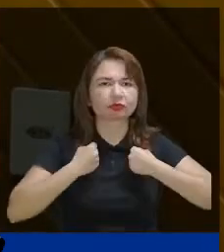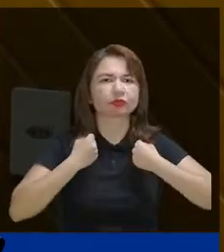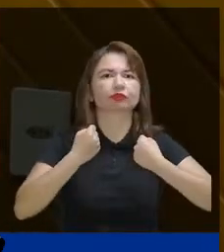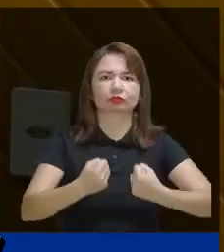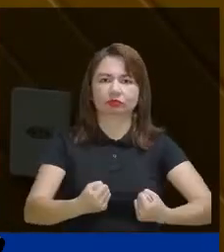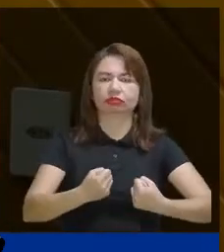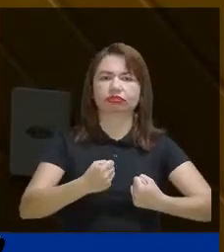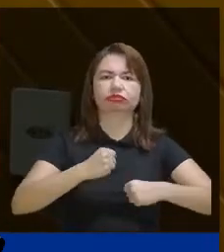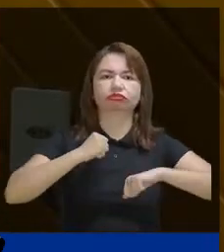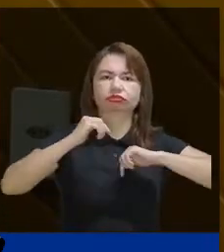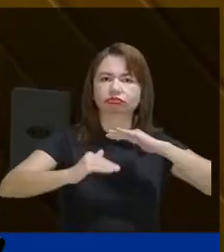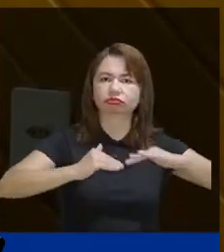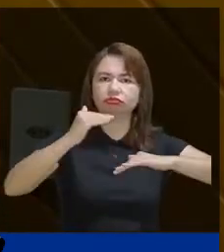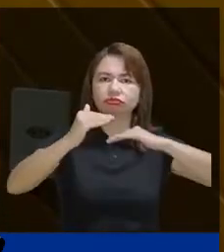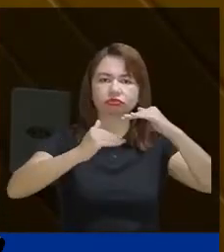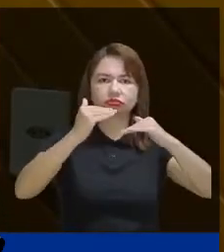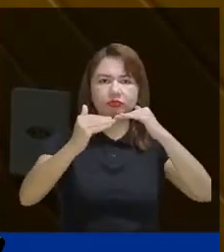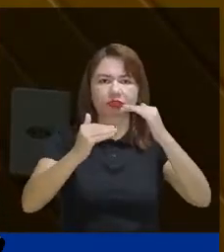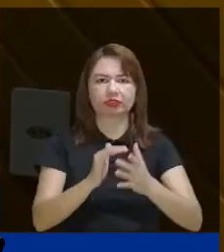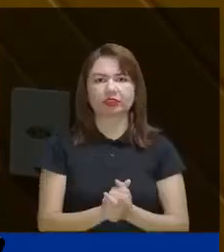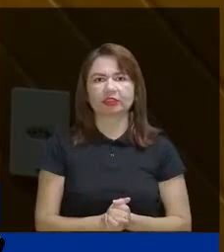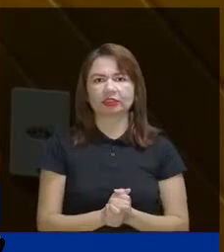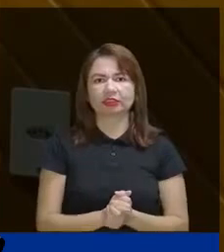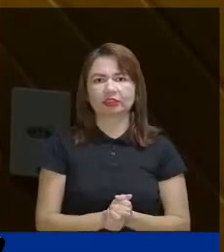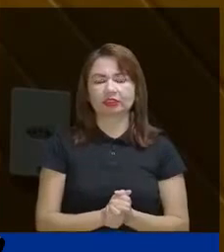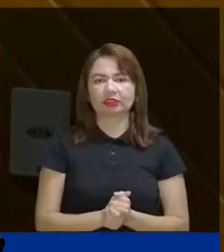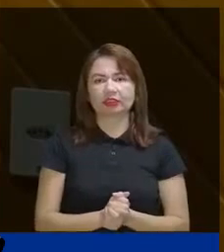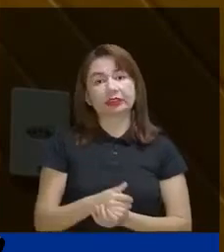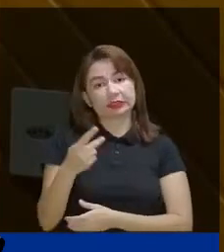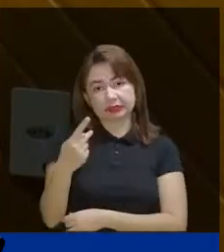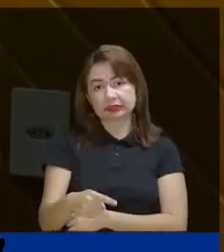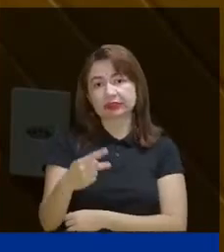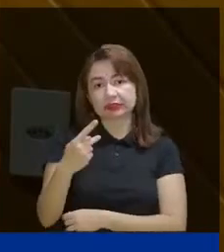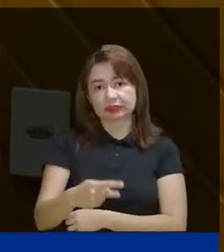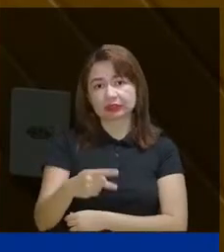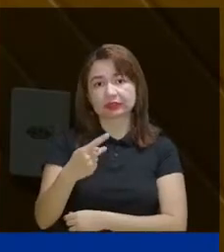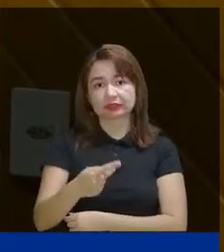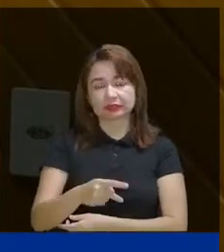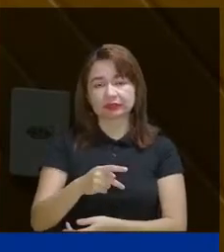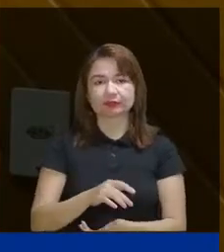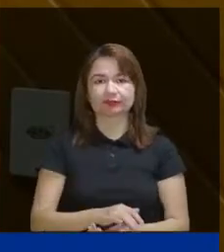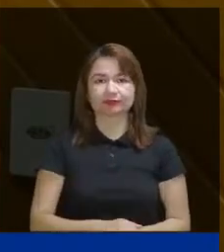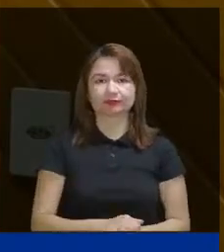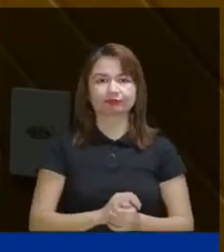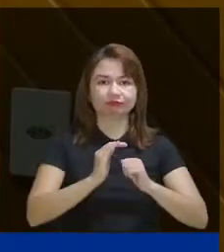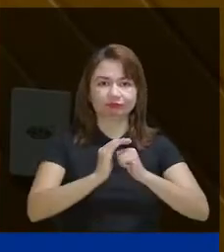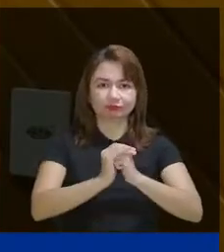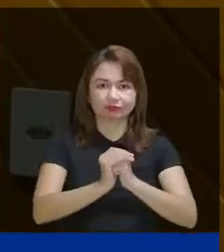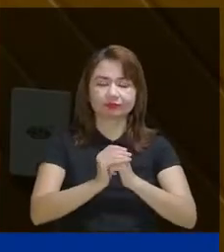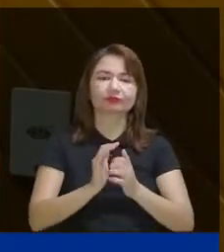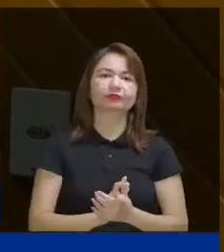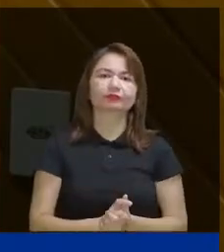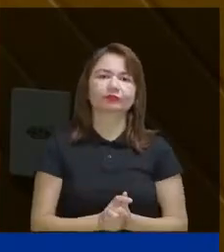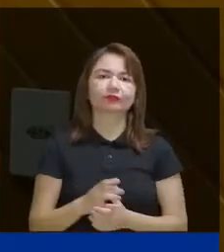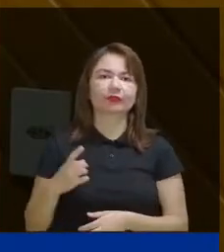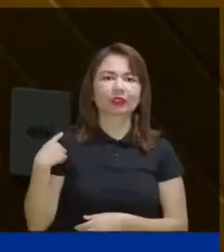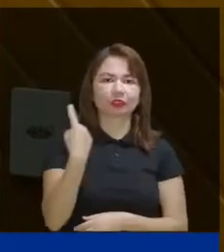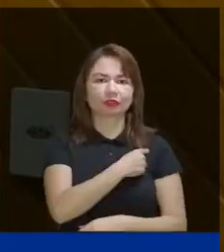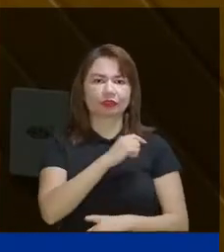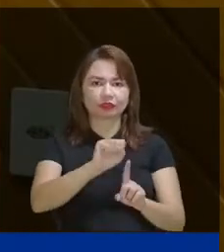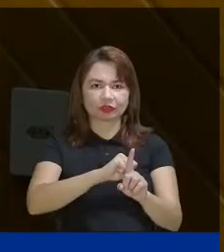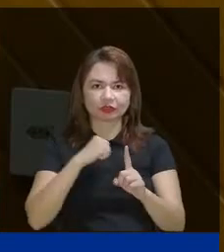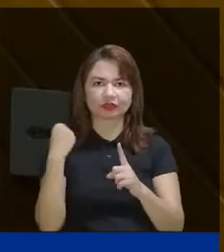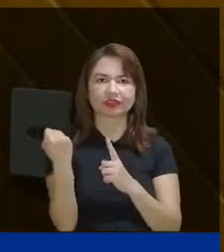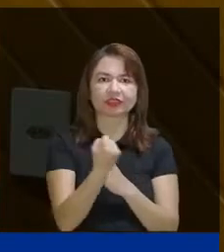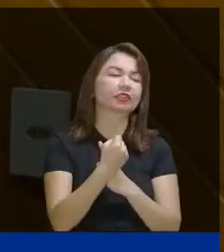desempenho, e engrandecer ainda mais esta corte, levando a nossa sociedade